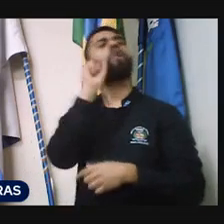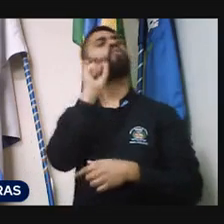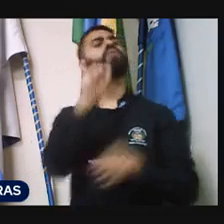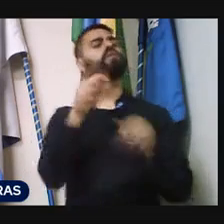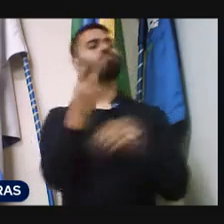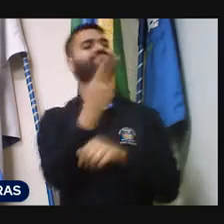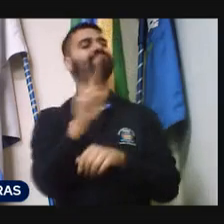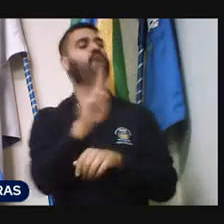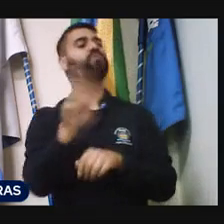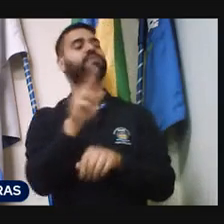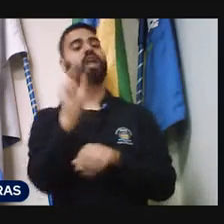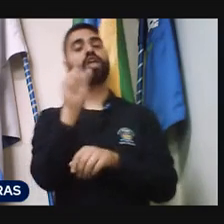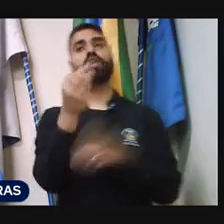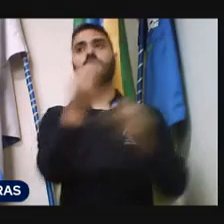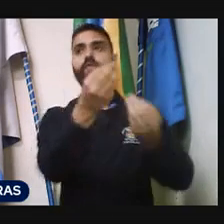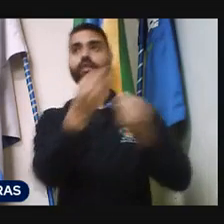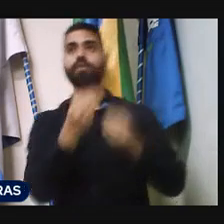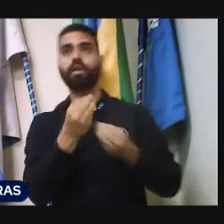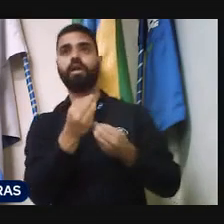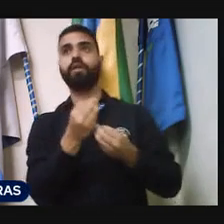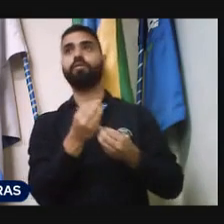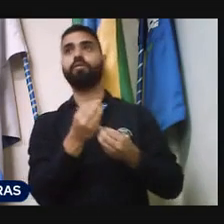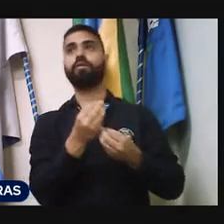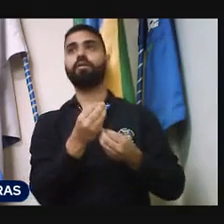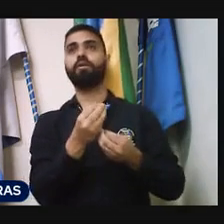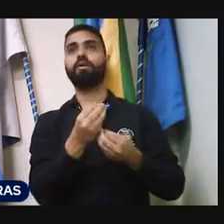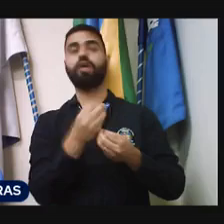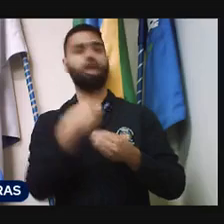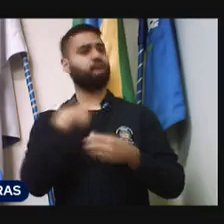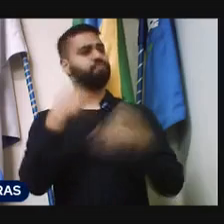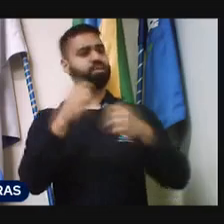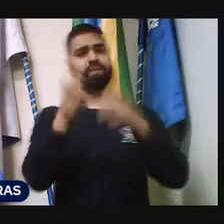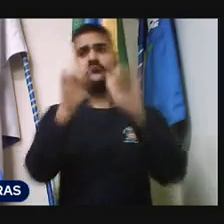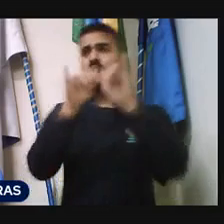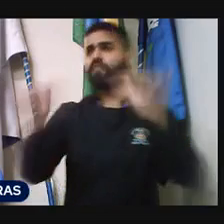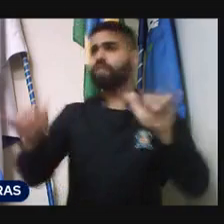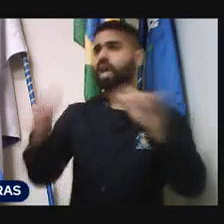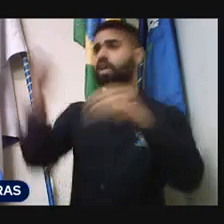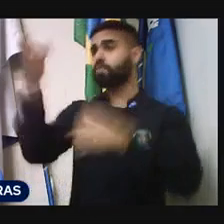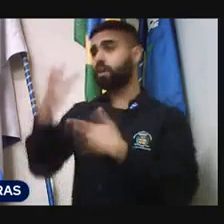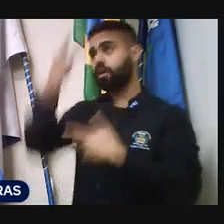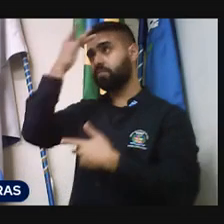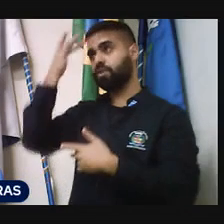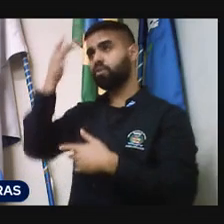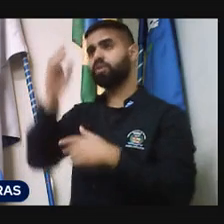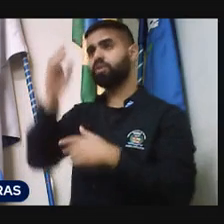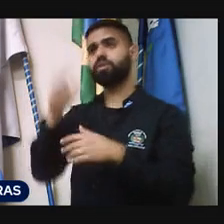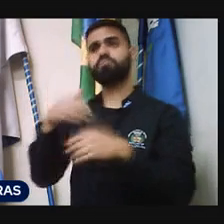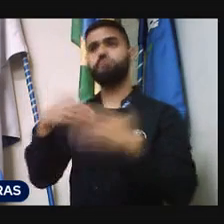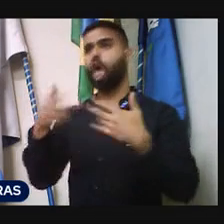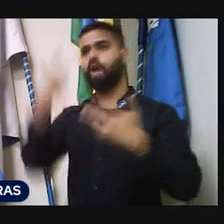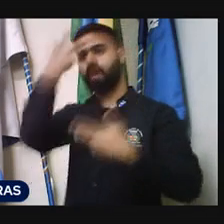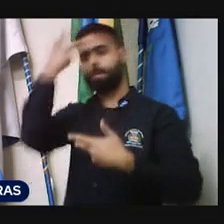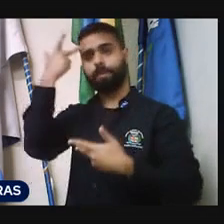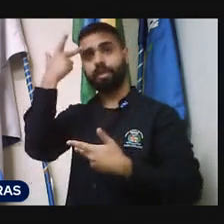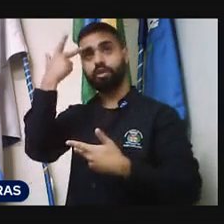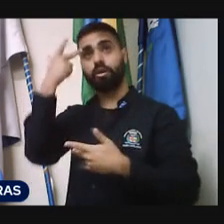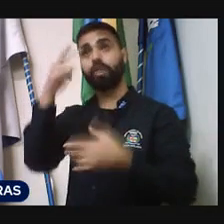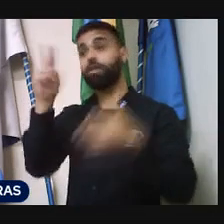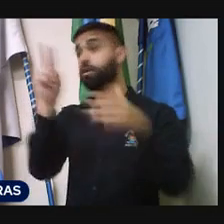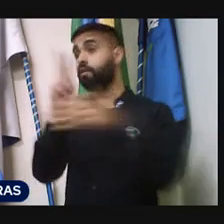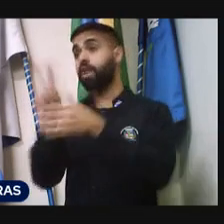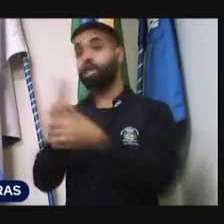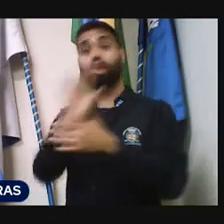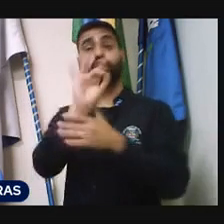gastando o dinheiro foi recebido da Dona Maria do Seu João do do efeito dos moradores de Valença de